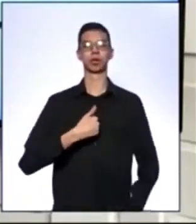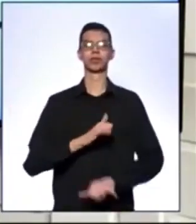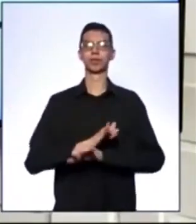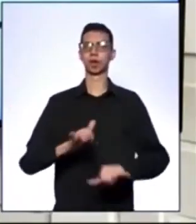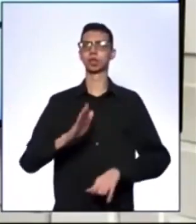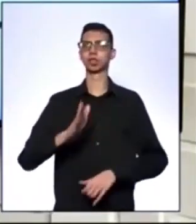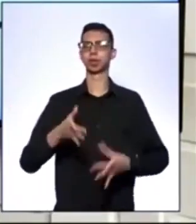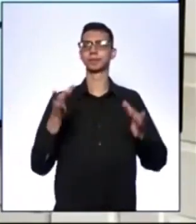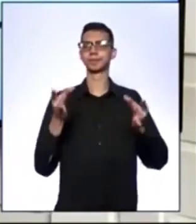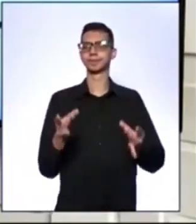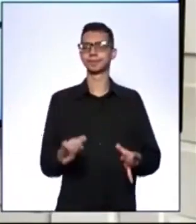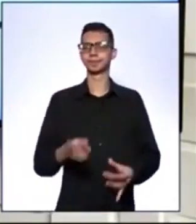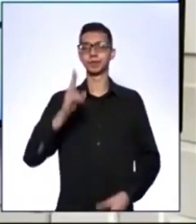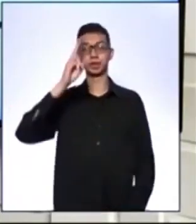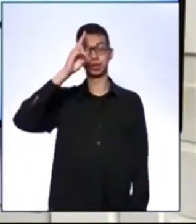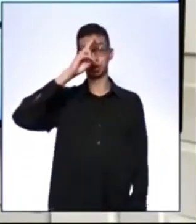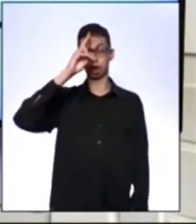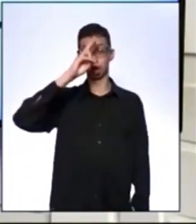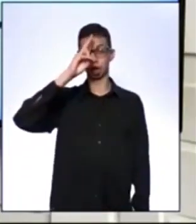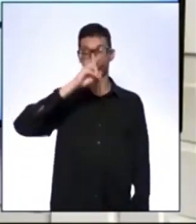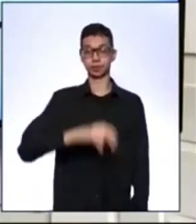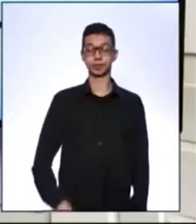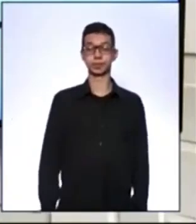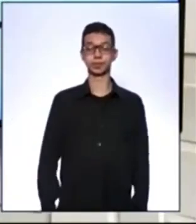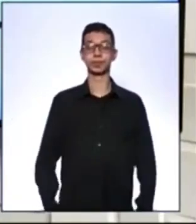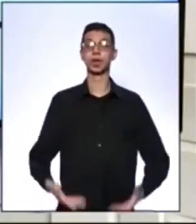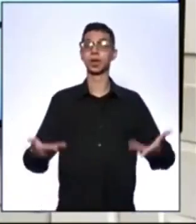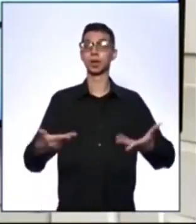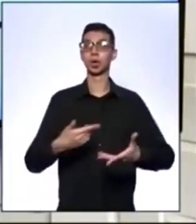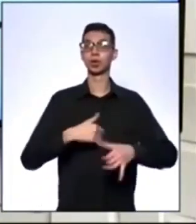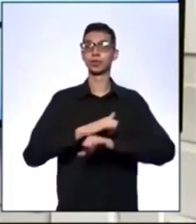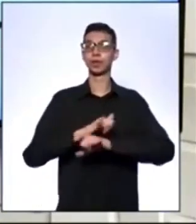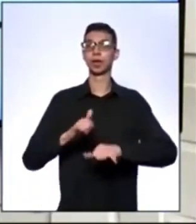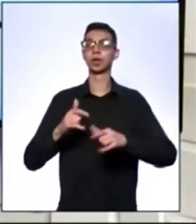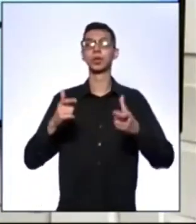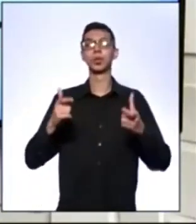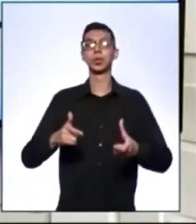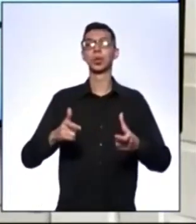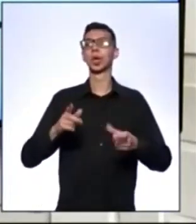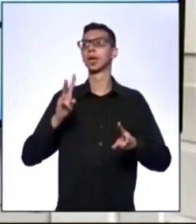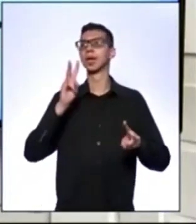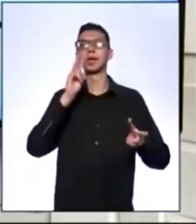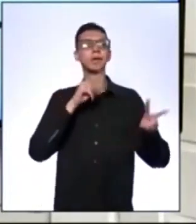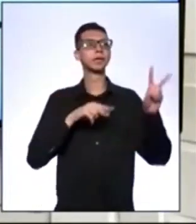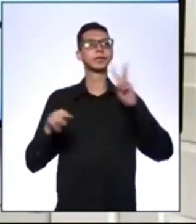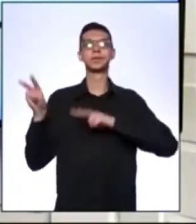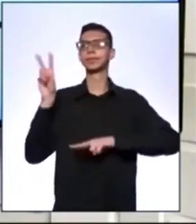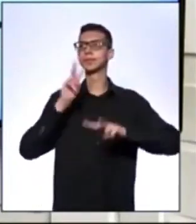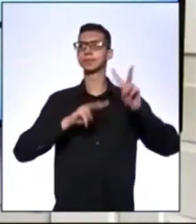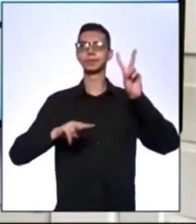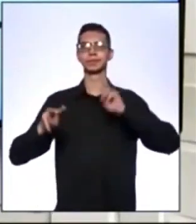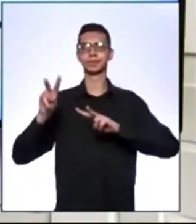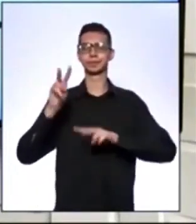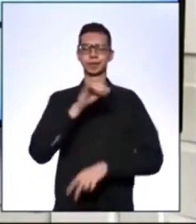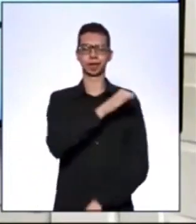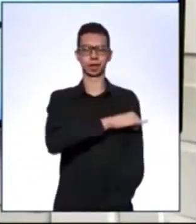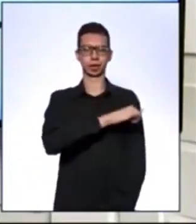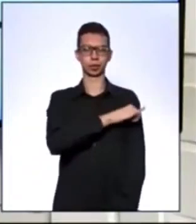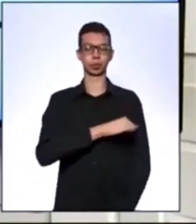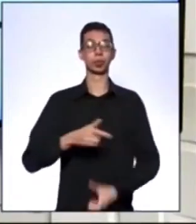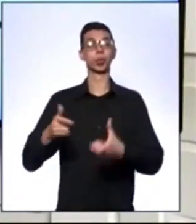vestígios, elementos da história. Agora eu estou falando da paisagem do Rio de Janeiro, a Baía da Guanabara, coisa